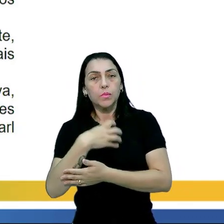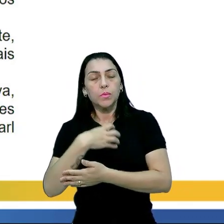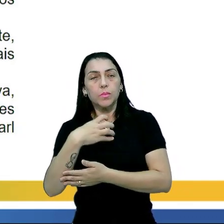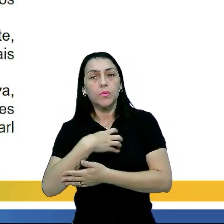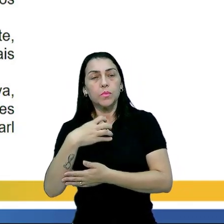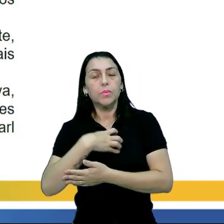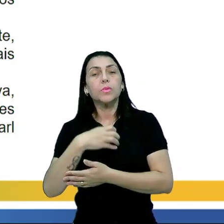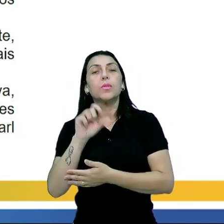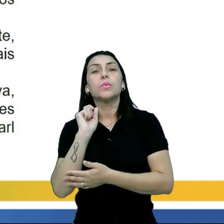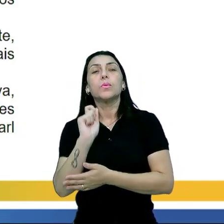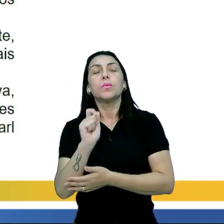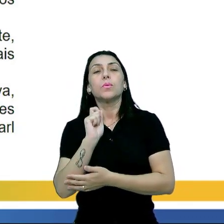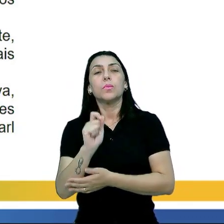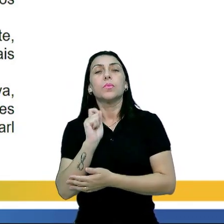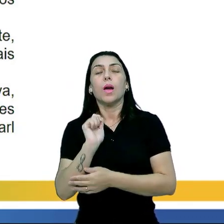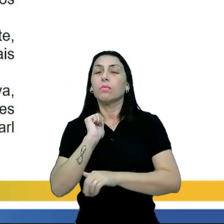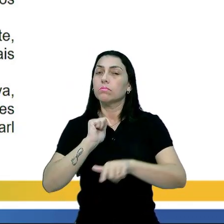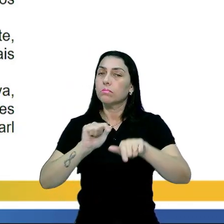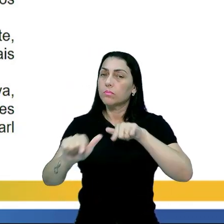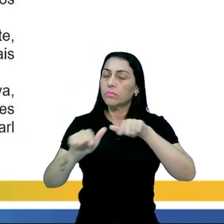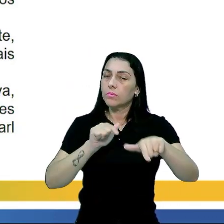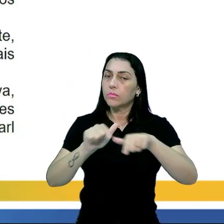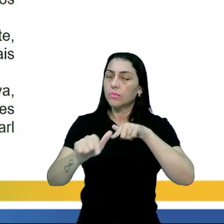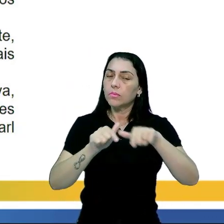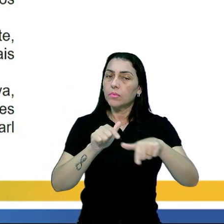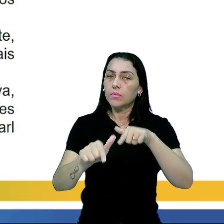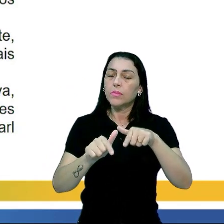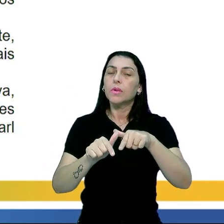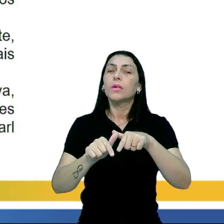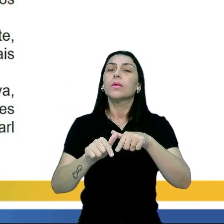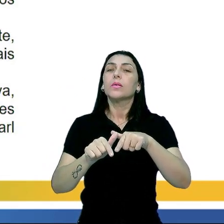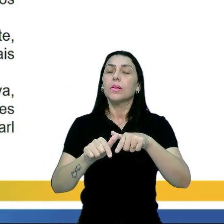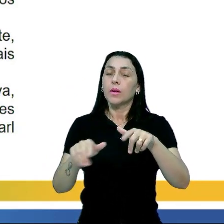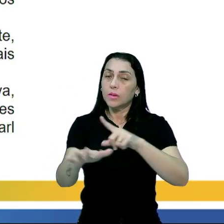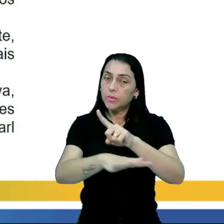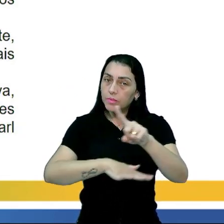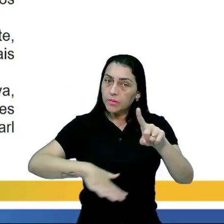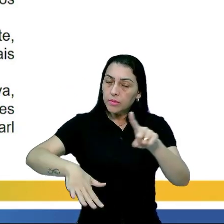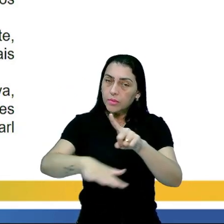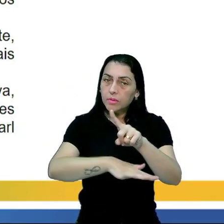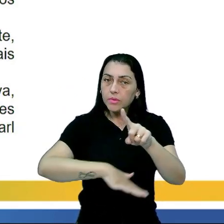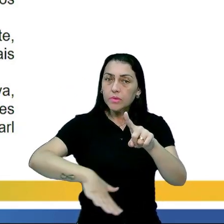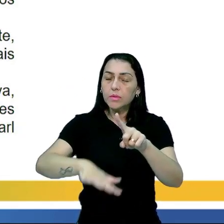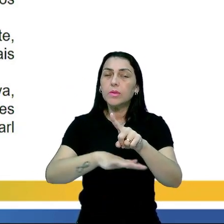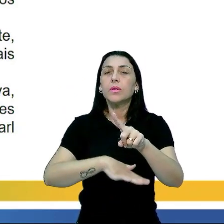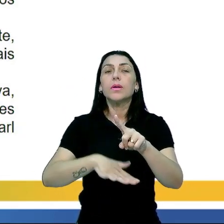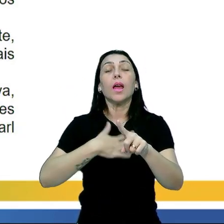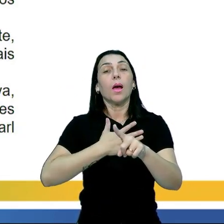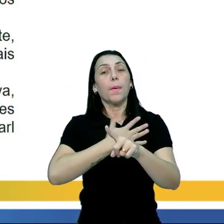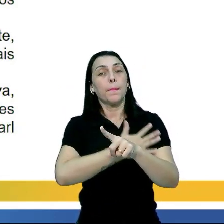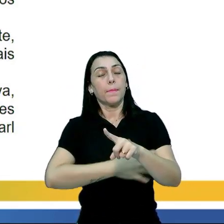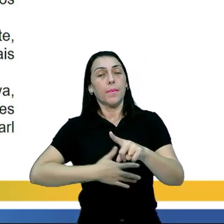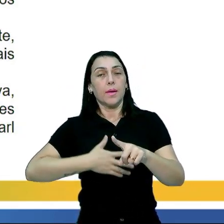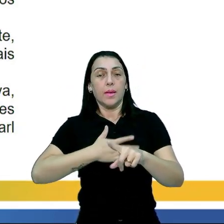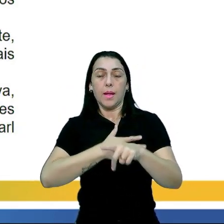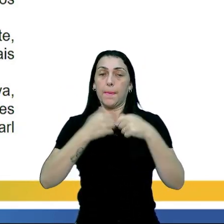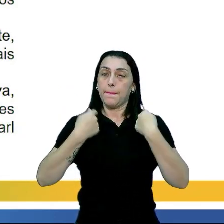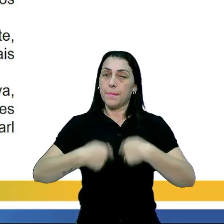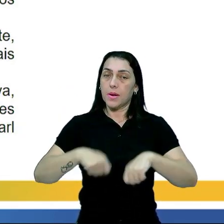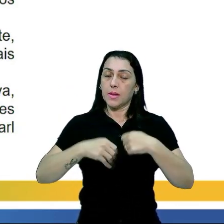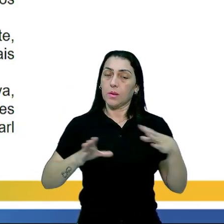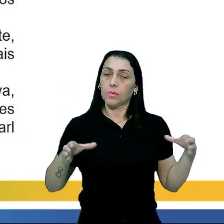ou grau ao trabalho enquanto atividade social que satisfaz as